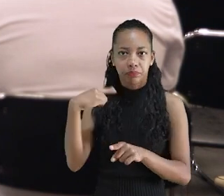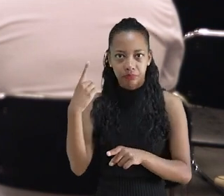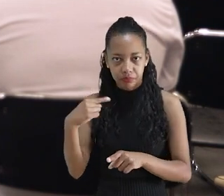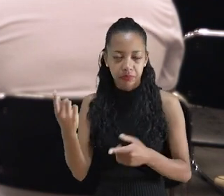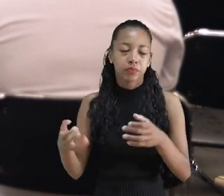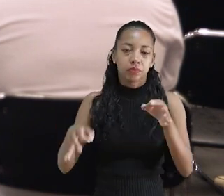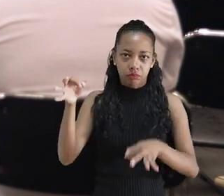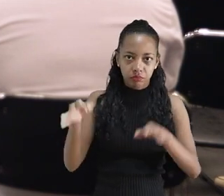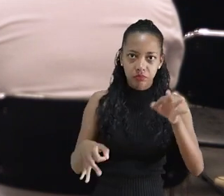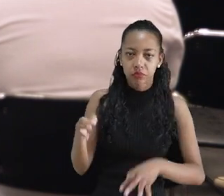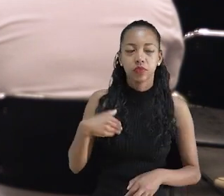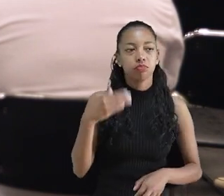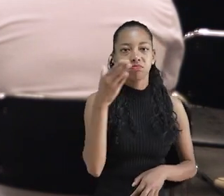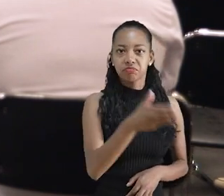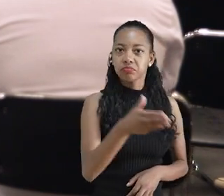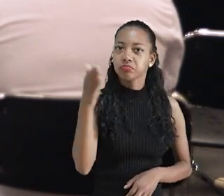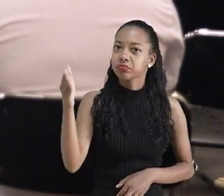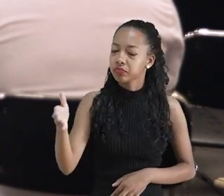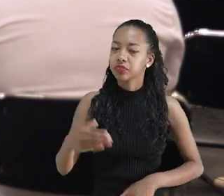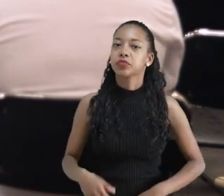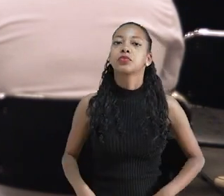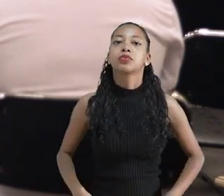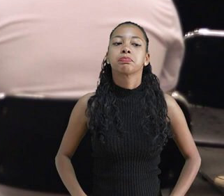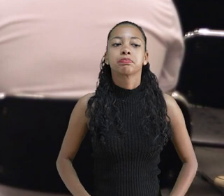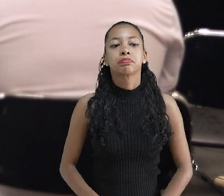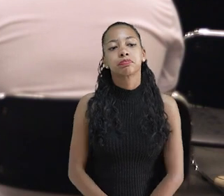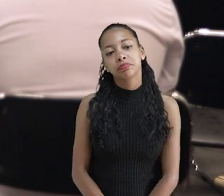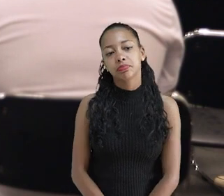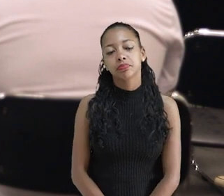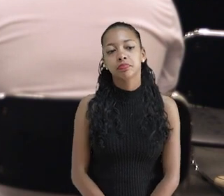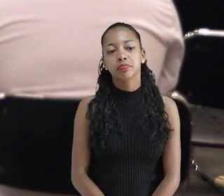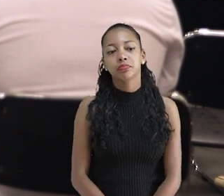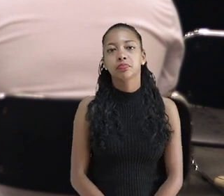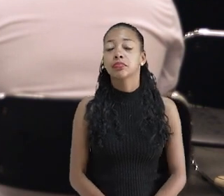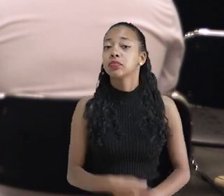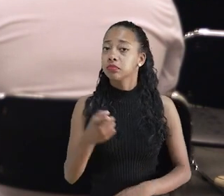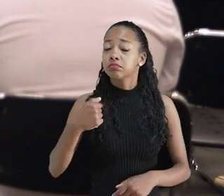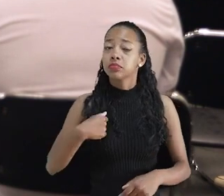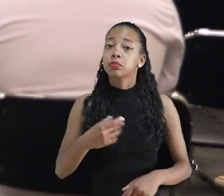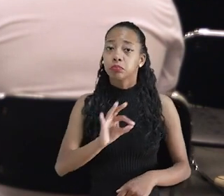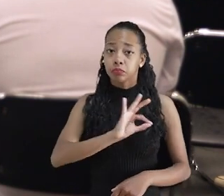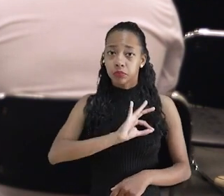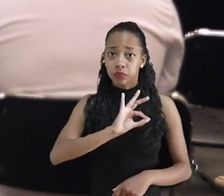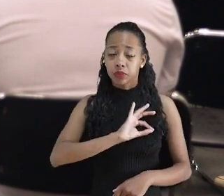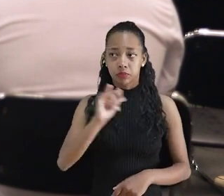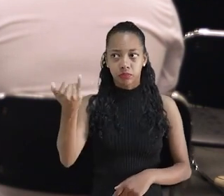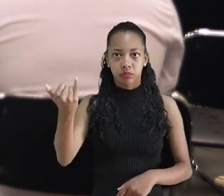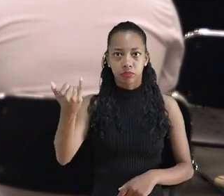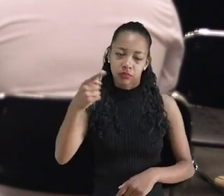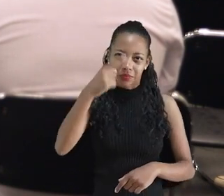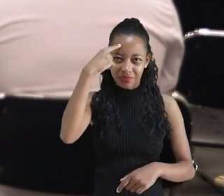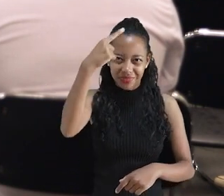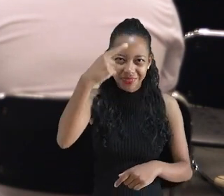justiça e na Secretaria de Justiça na saída no portão o policial que divulgou os